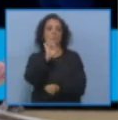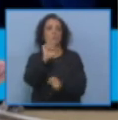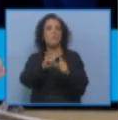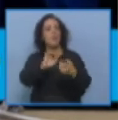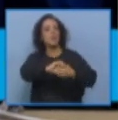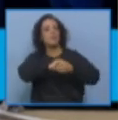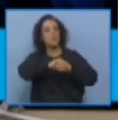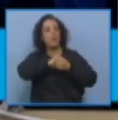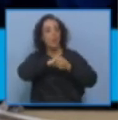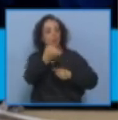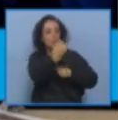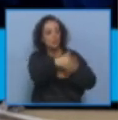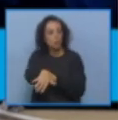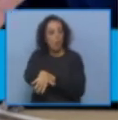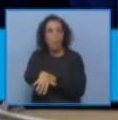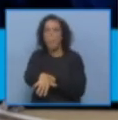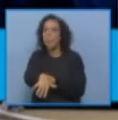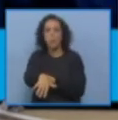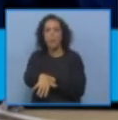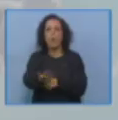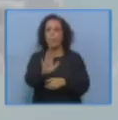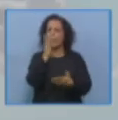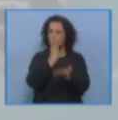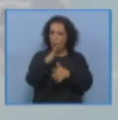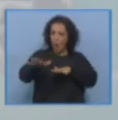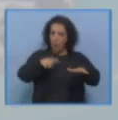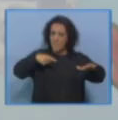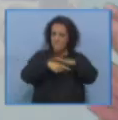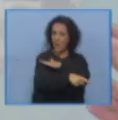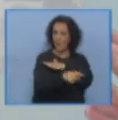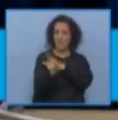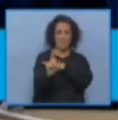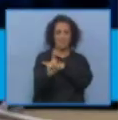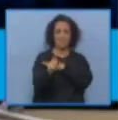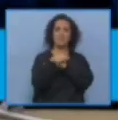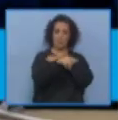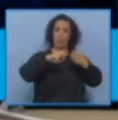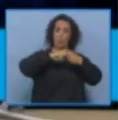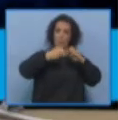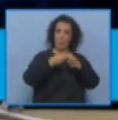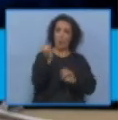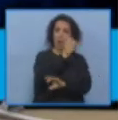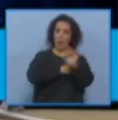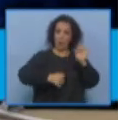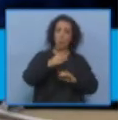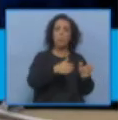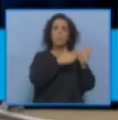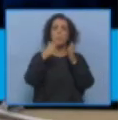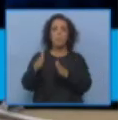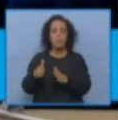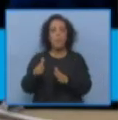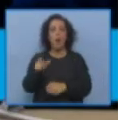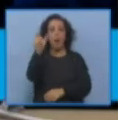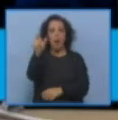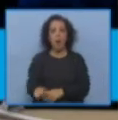solidariedade com o Sul. E nós estamos a assistir, não é só o Brexit é um dos problemas da Europa, porque se olharmos para o Sr. Macron e para aquilo